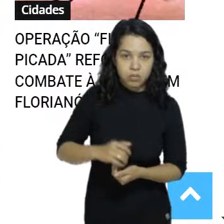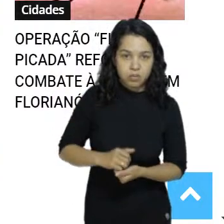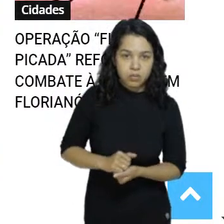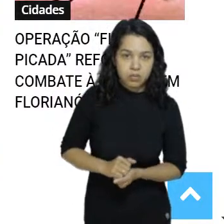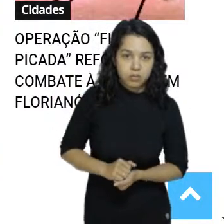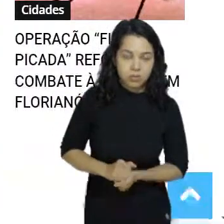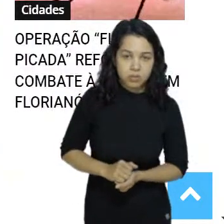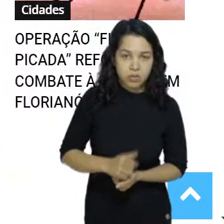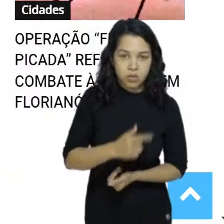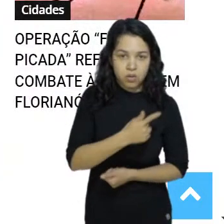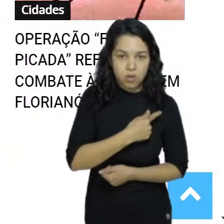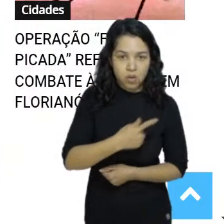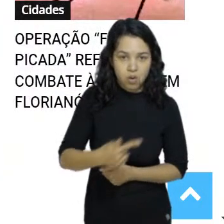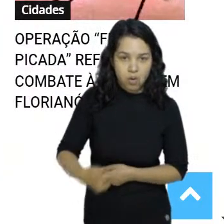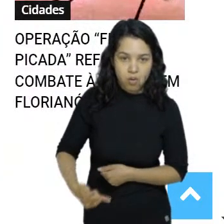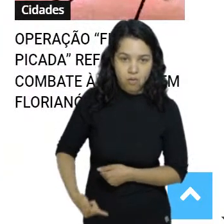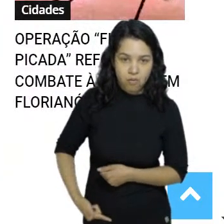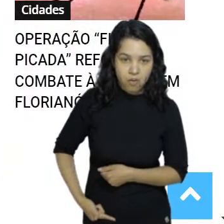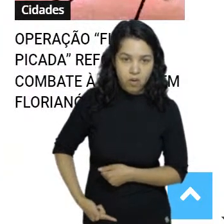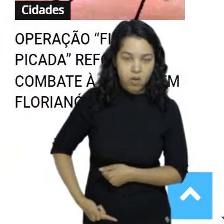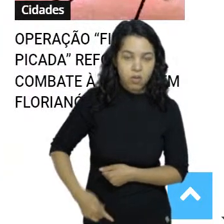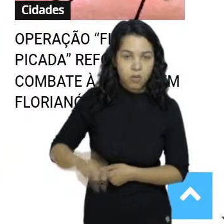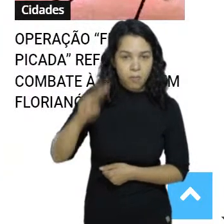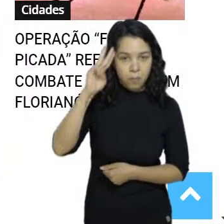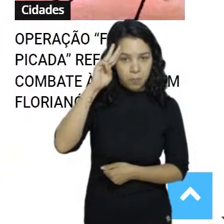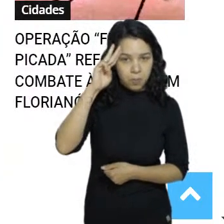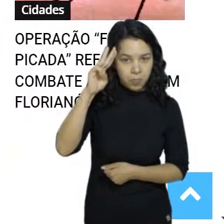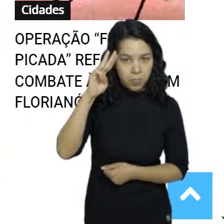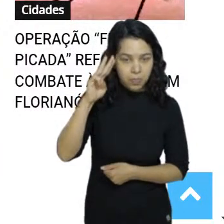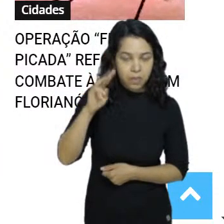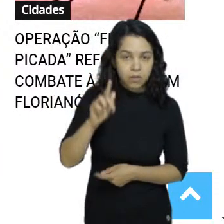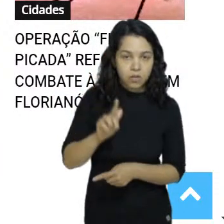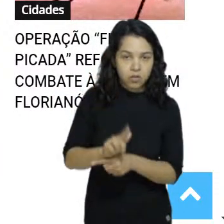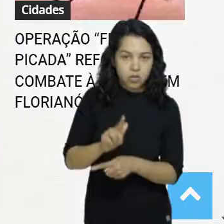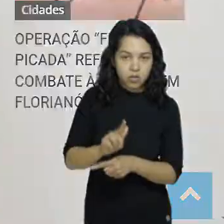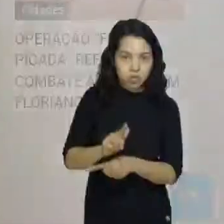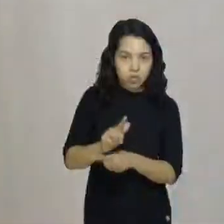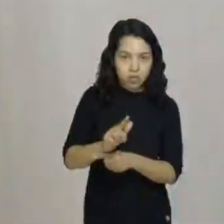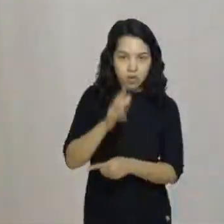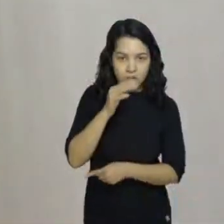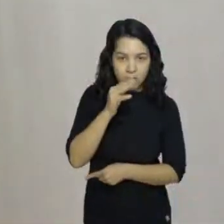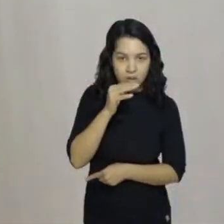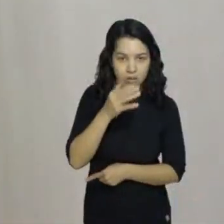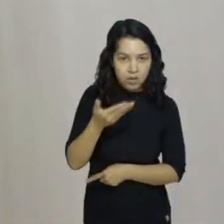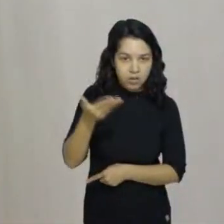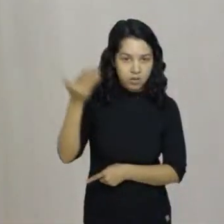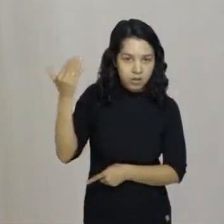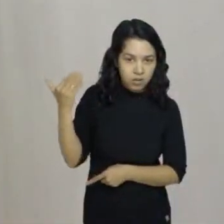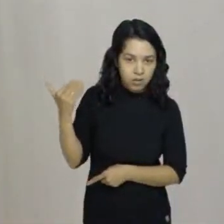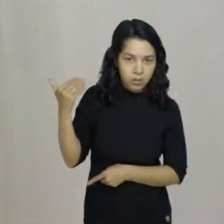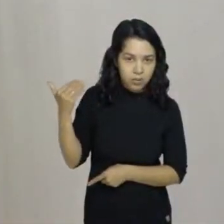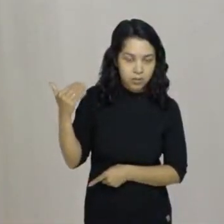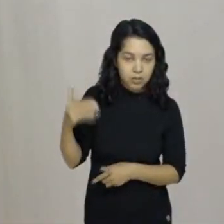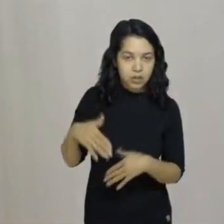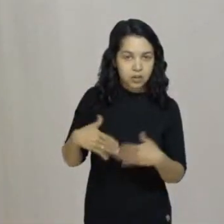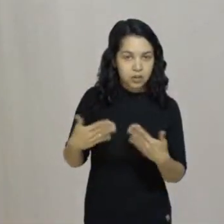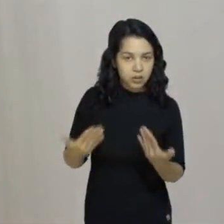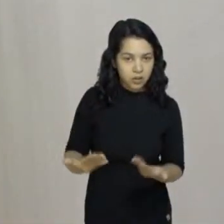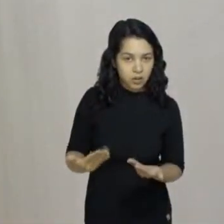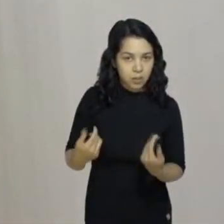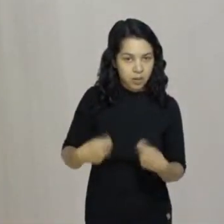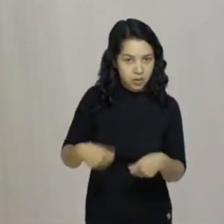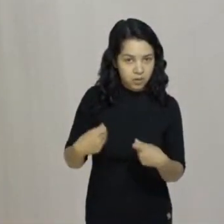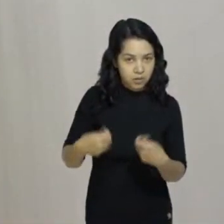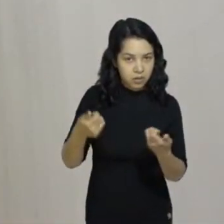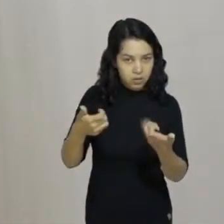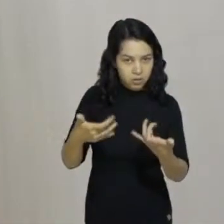governo Carlos Moisés gestão da casa anterior então é preciso deixar isso